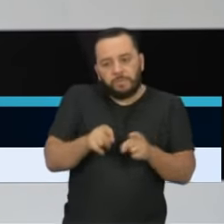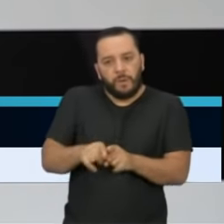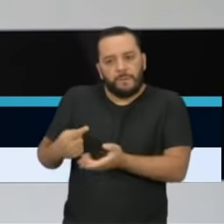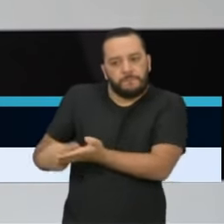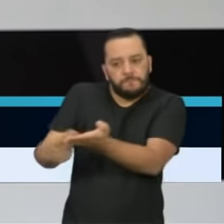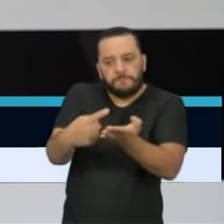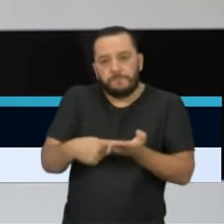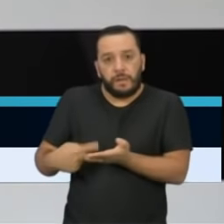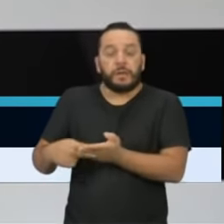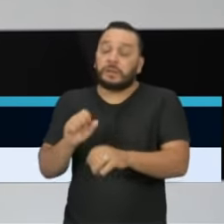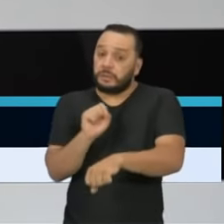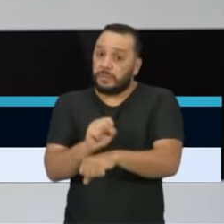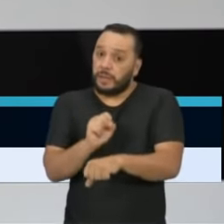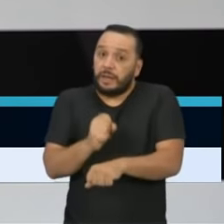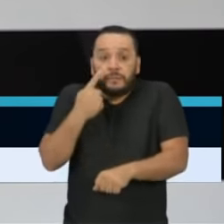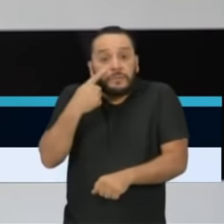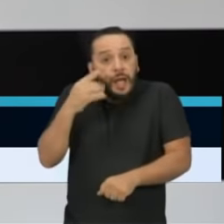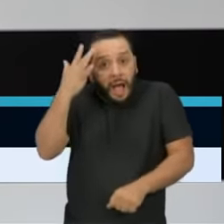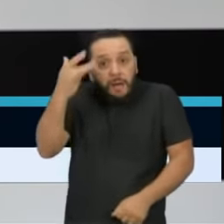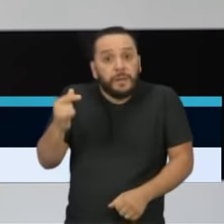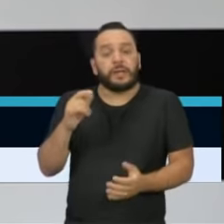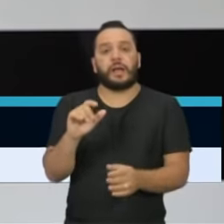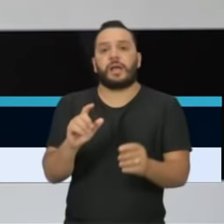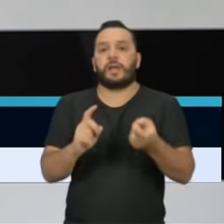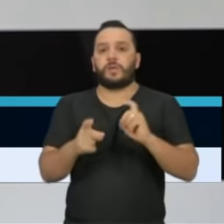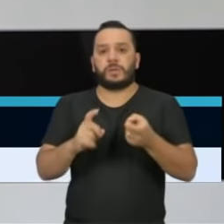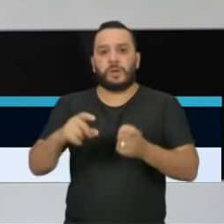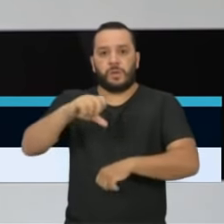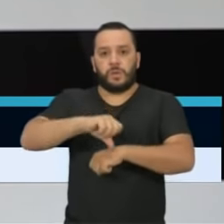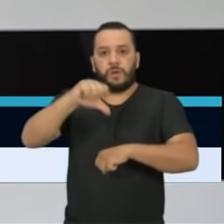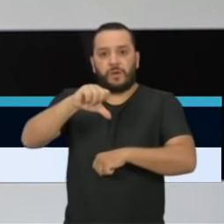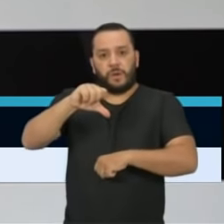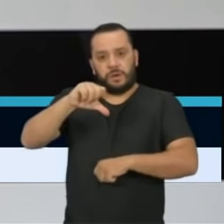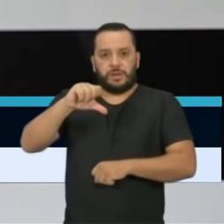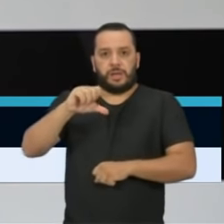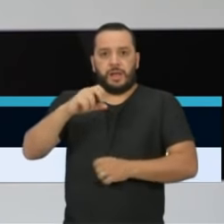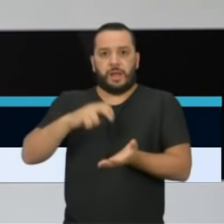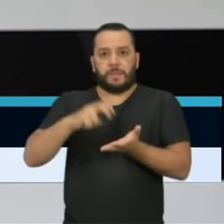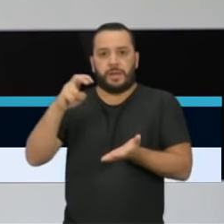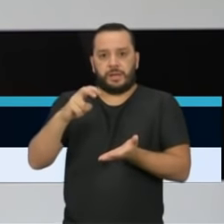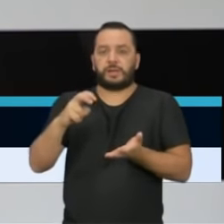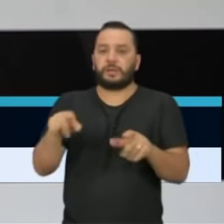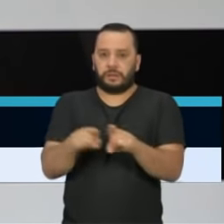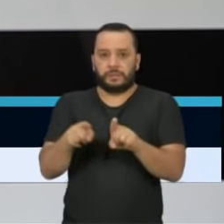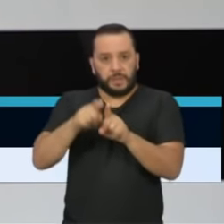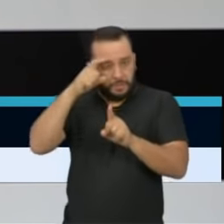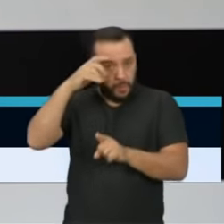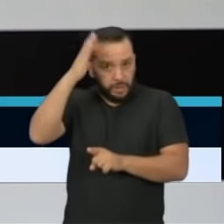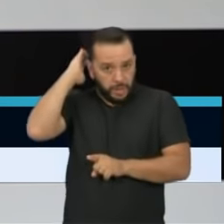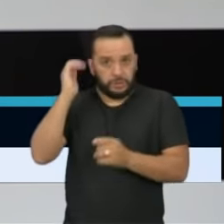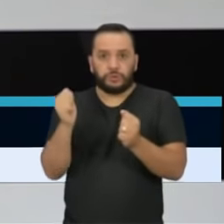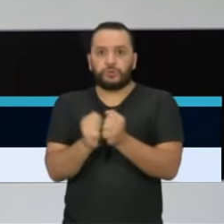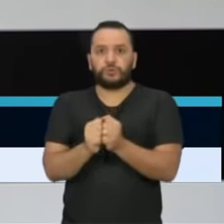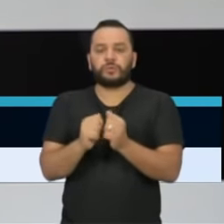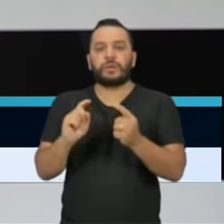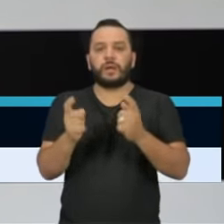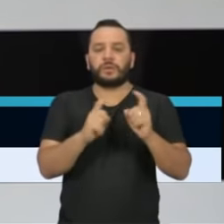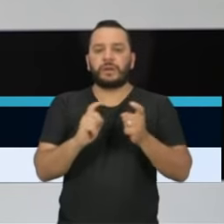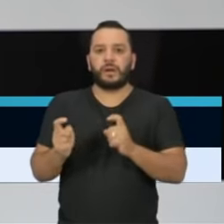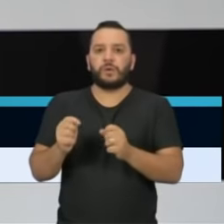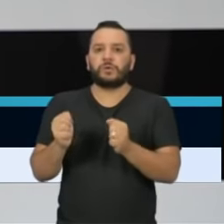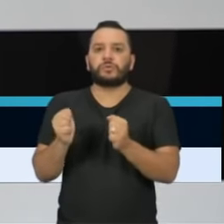com o presidente Jair Bolsonaro e também, pelo que fui informado, o ministro Paulo Guedes estará participando também desta reunião, ao